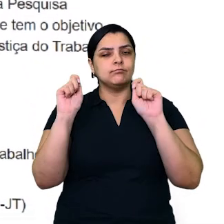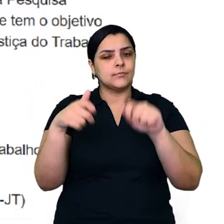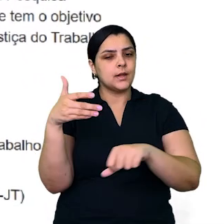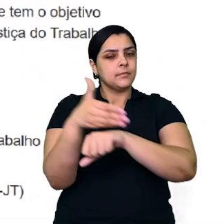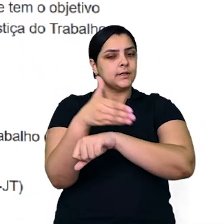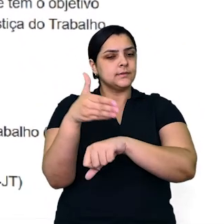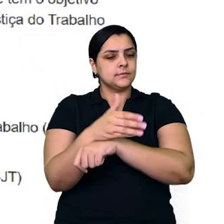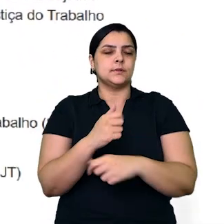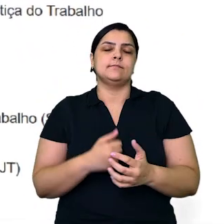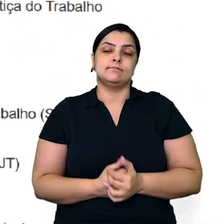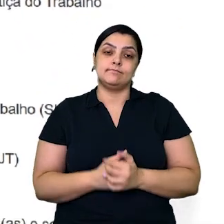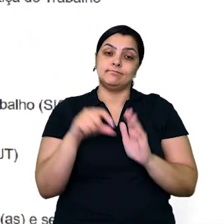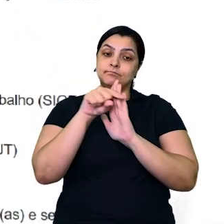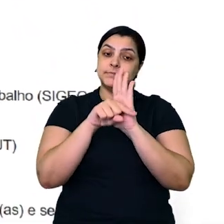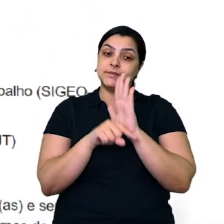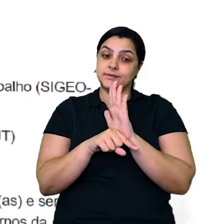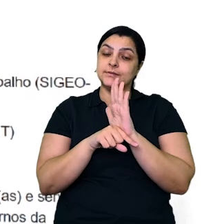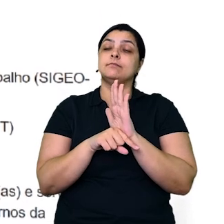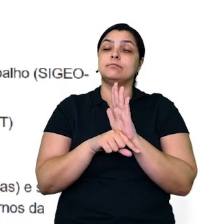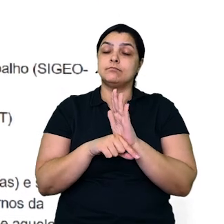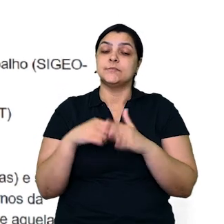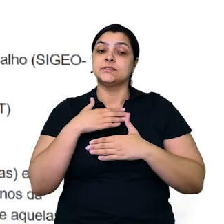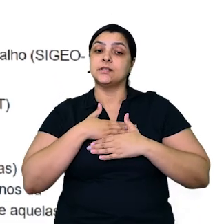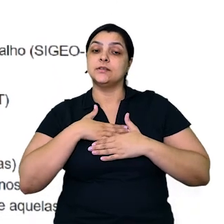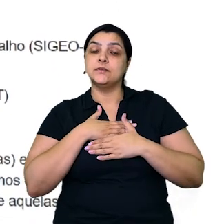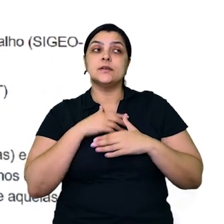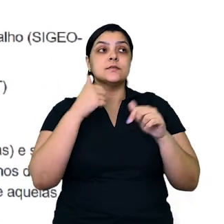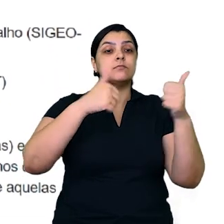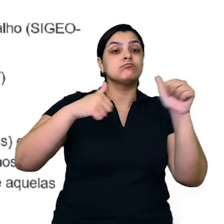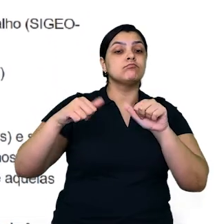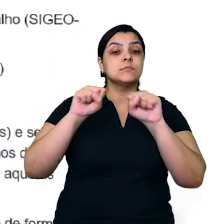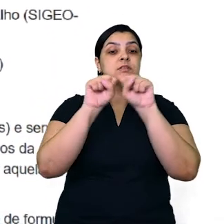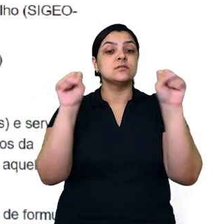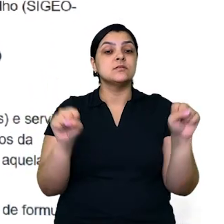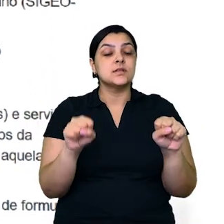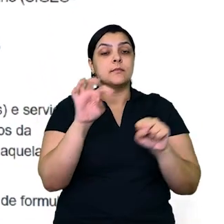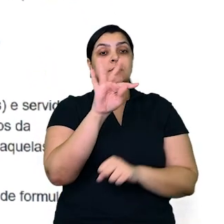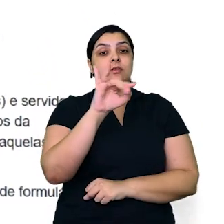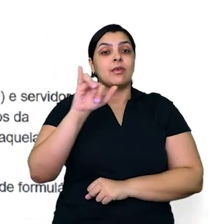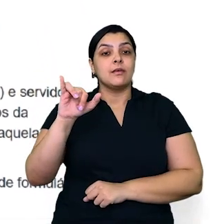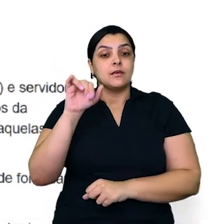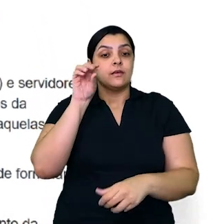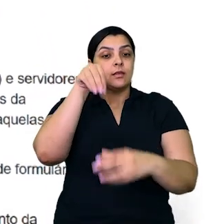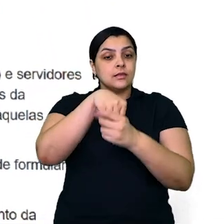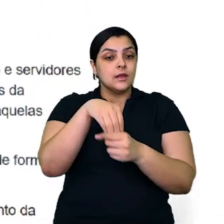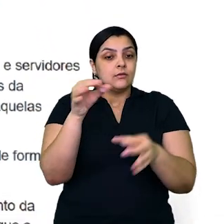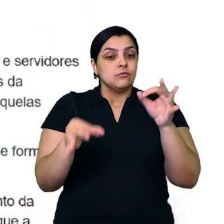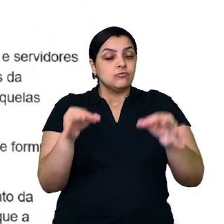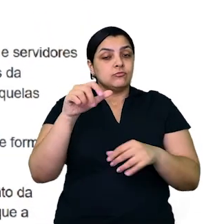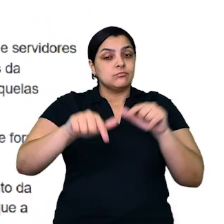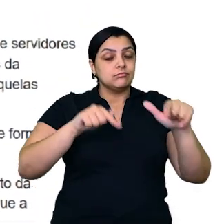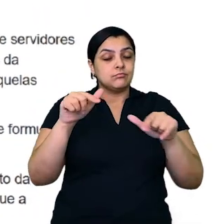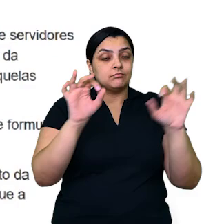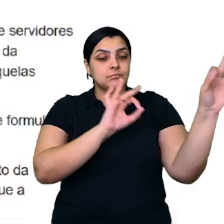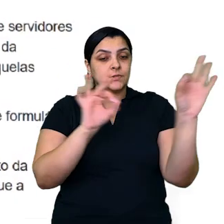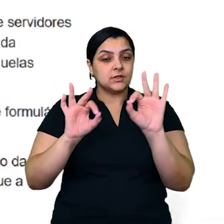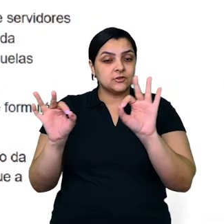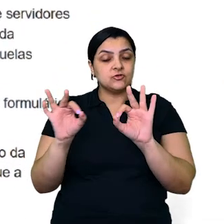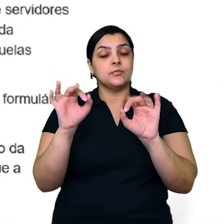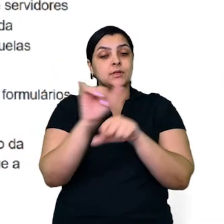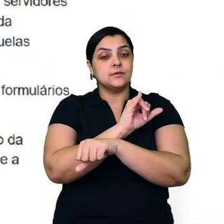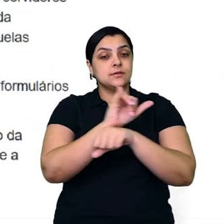tela. A pesquisa integra o Índice de Satisfação com Sistemas de Tecnologia da Informação e faz parte do